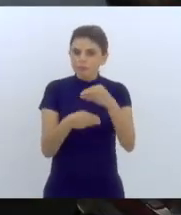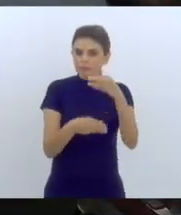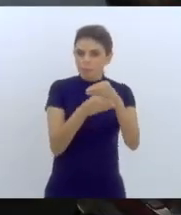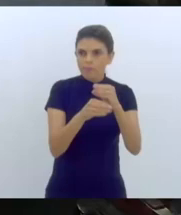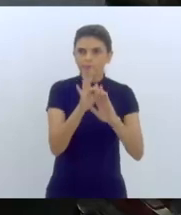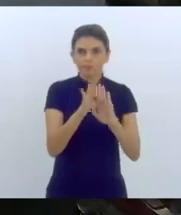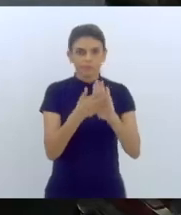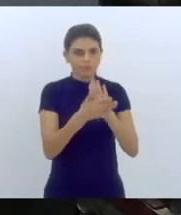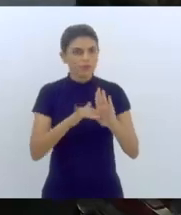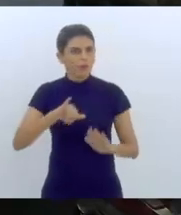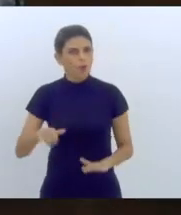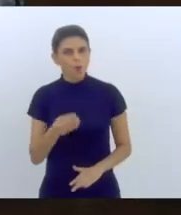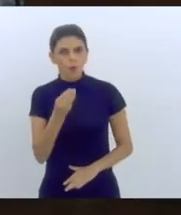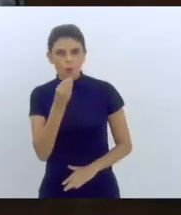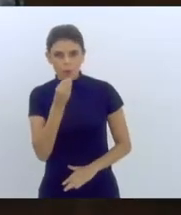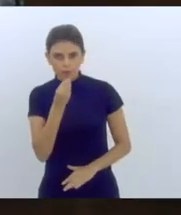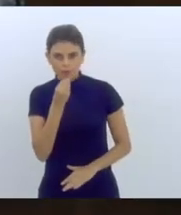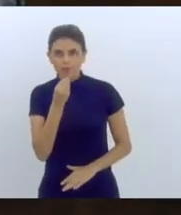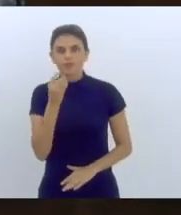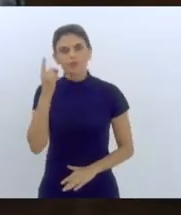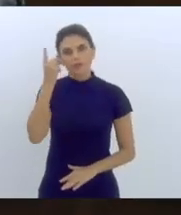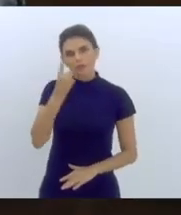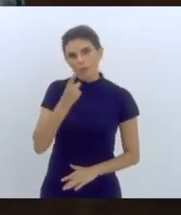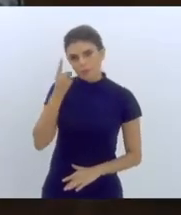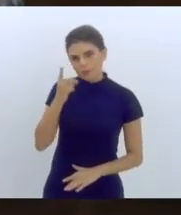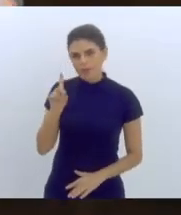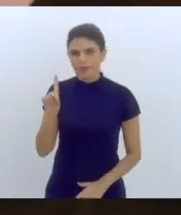Aproveitar a oportunidade, deputada Dani Balbi, para